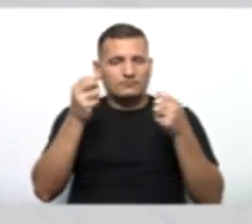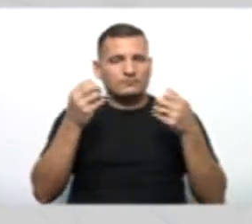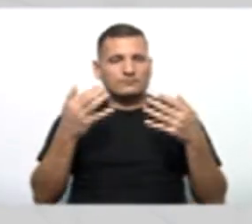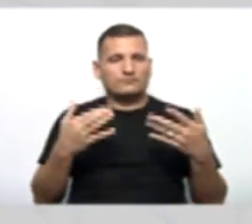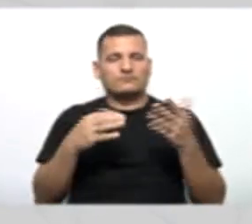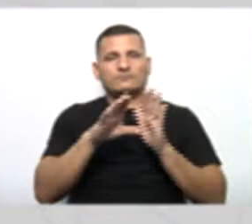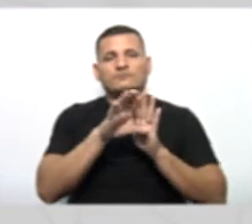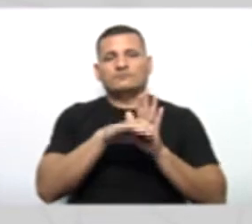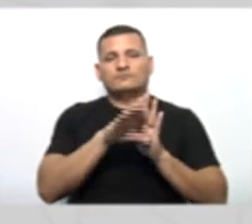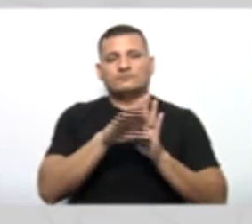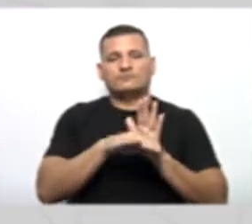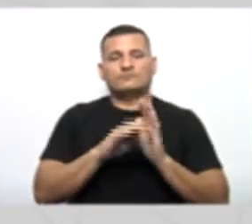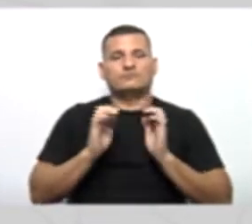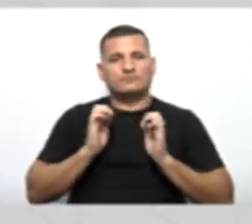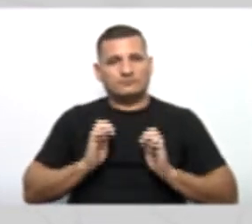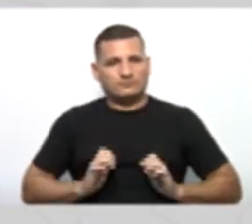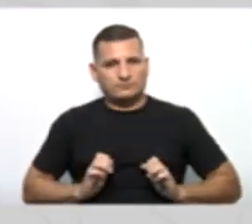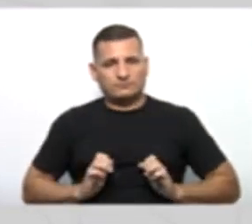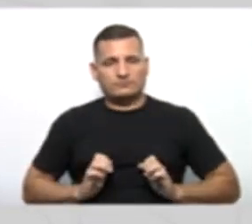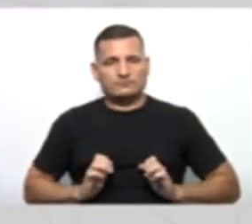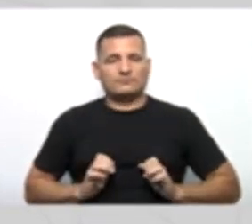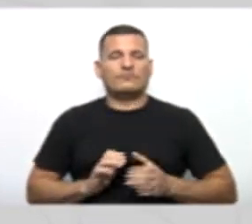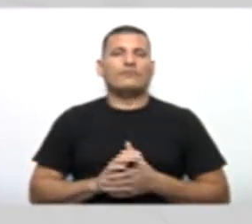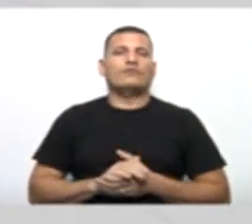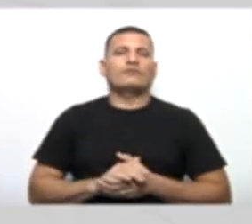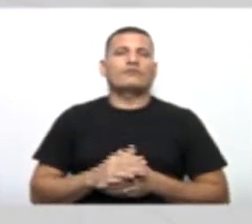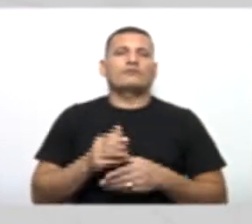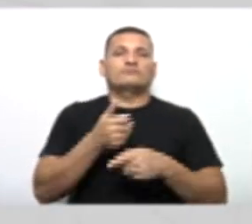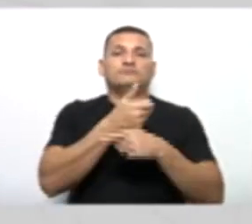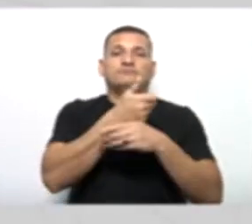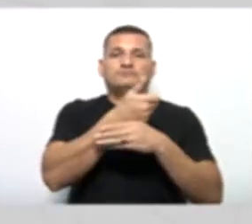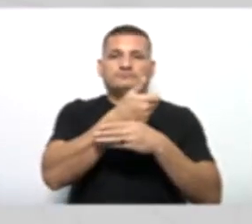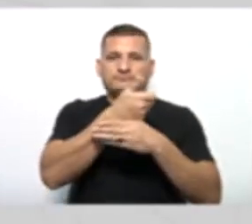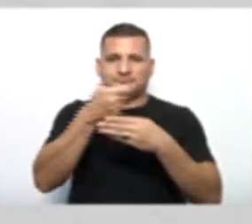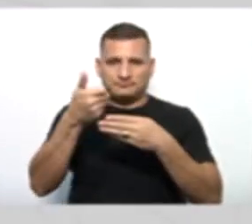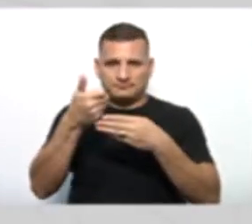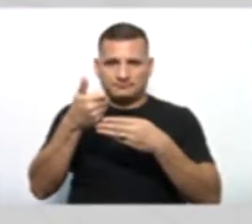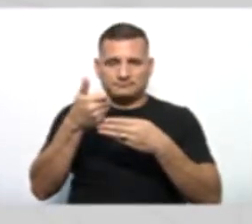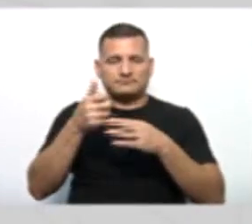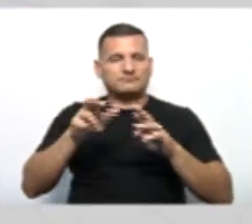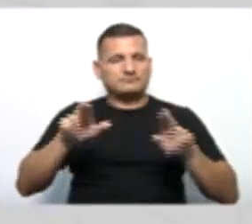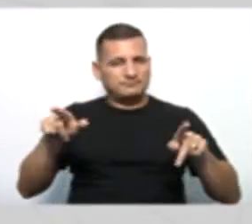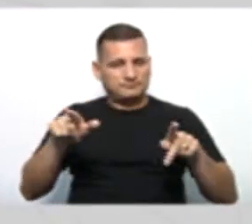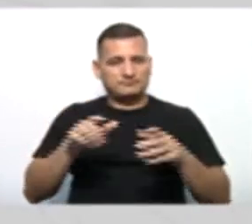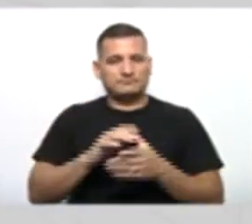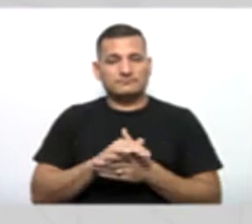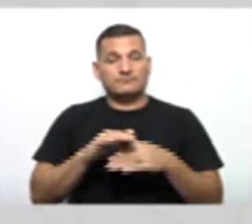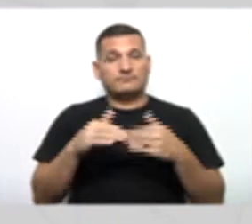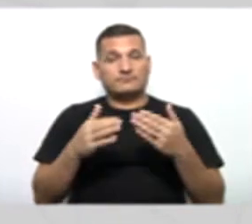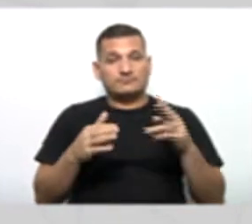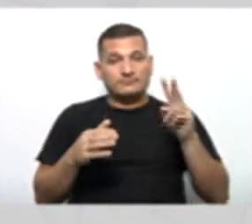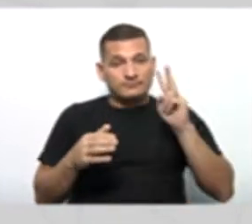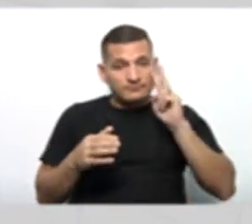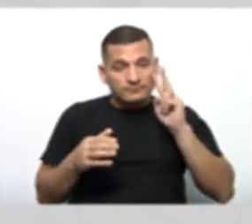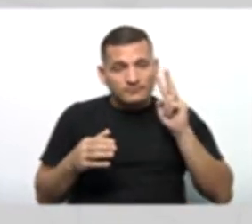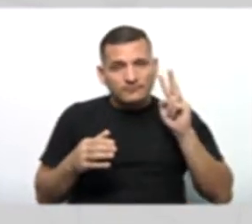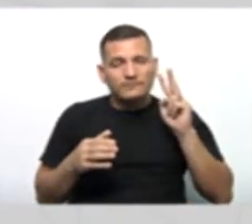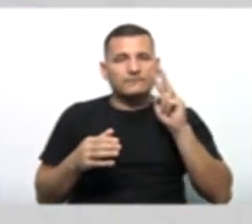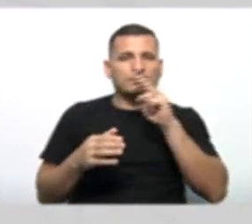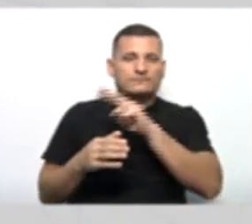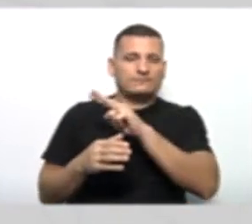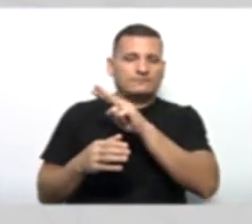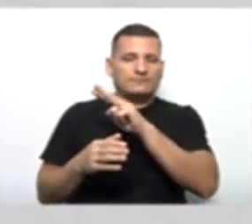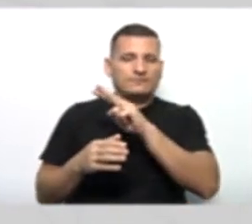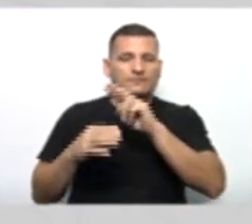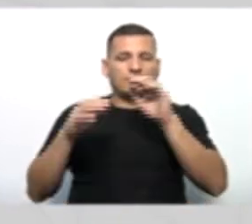sobre os conceitos de ética e moral diferenciando um pouco então como vocês podem ver nessa imagem tá aparecendo aí no